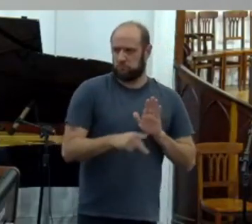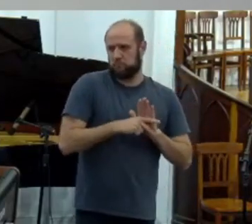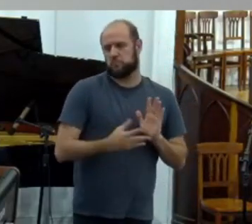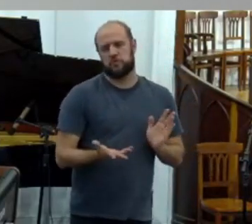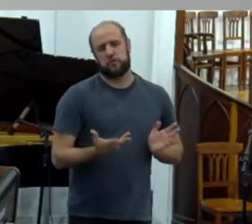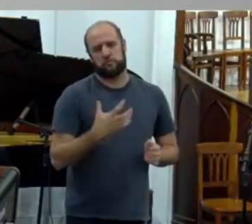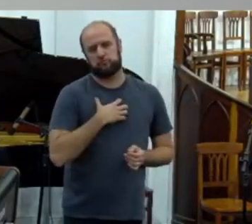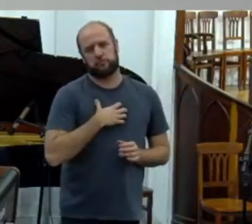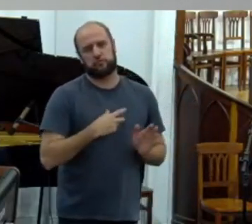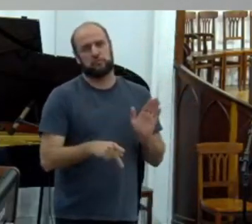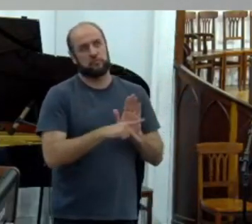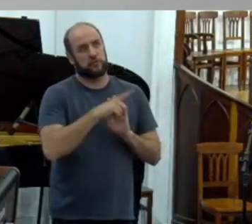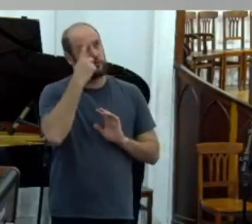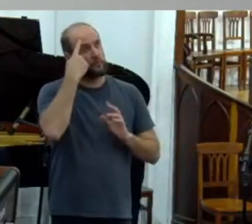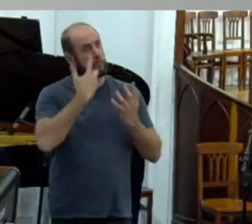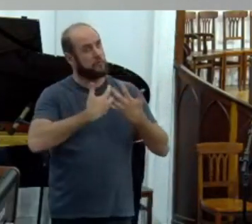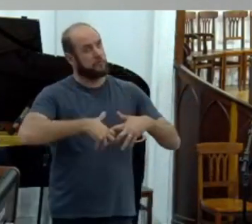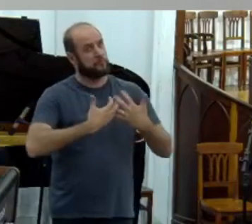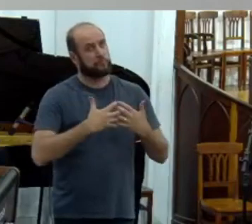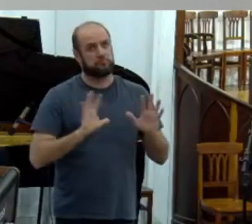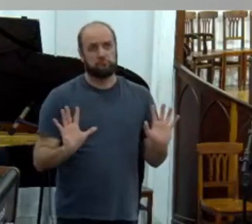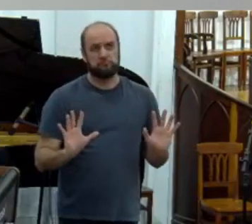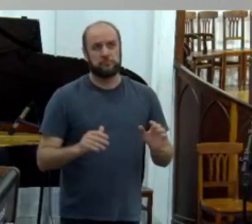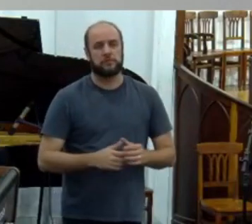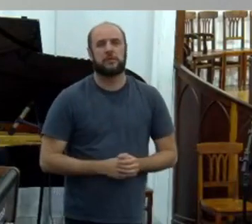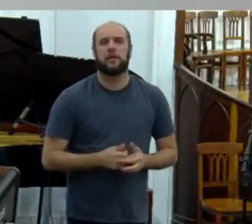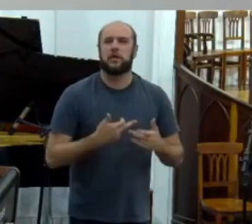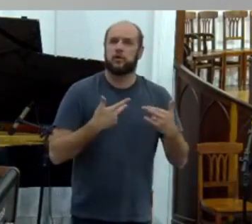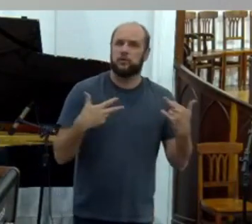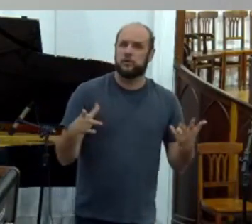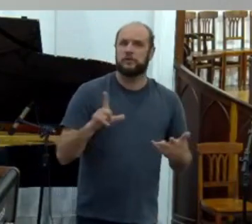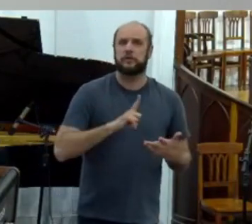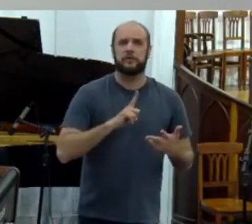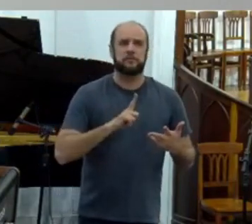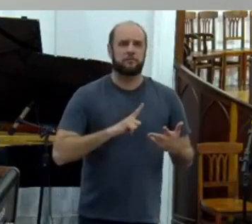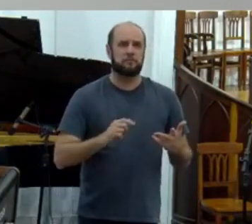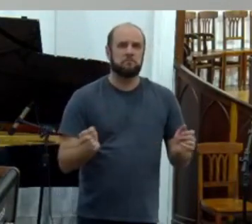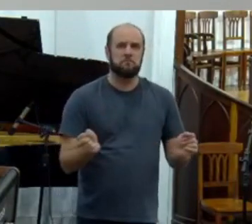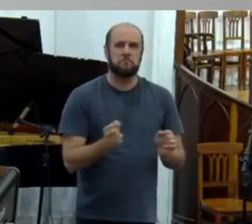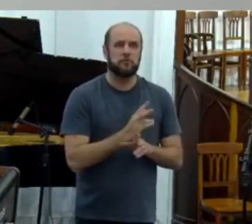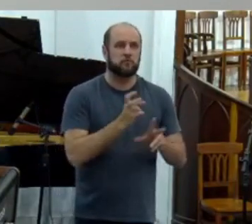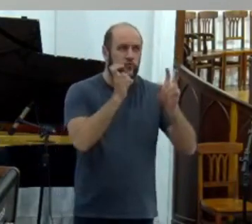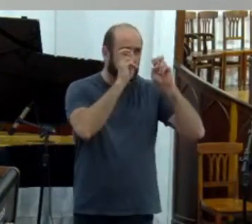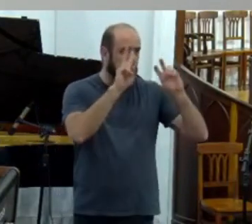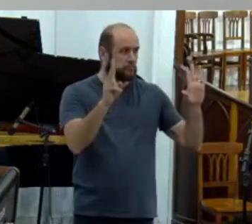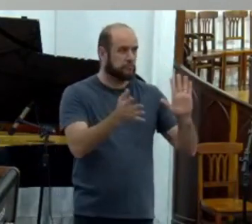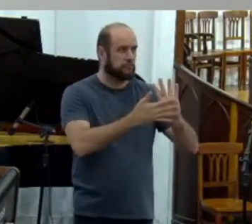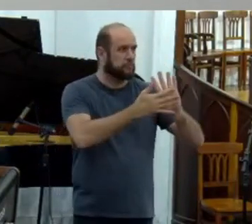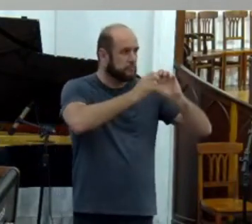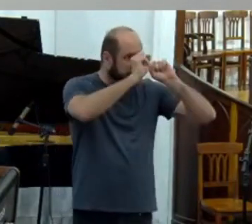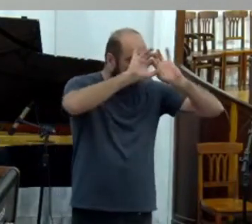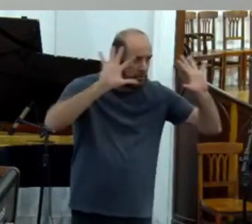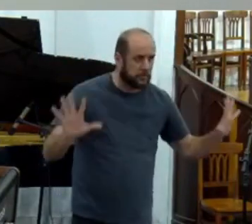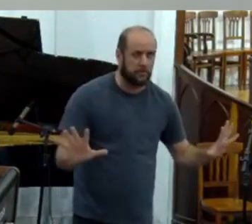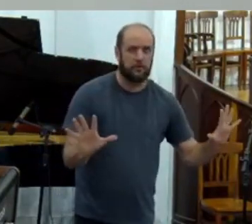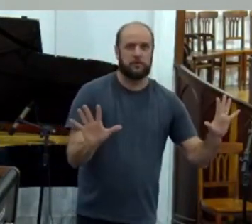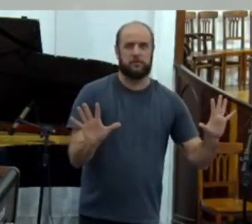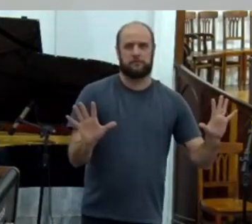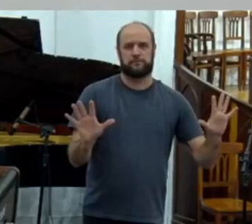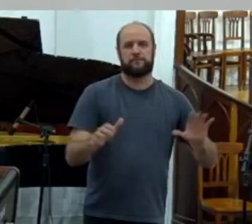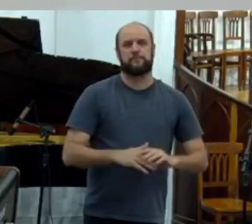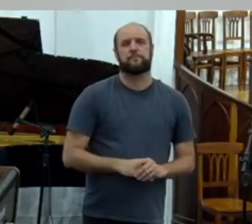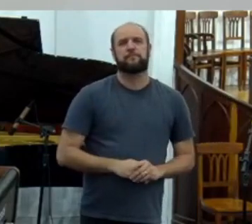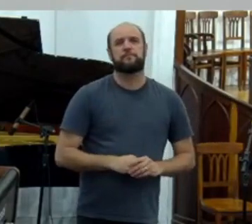a capacidade de raciocínio e outras habilidades. Aquilo que está patente aos olhos de todos, a perspectiva de sob o